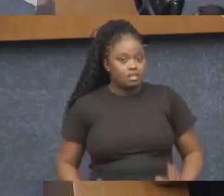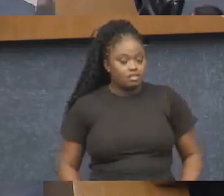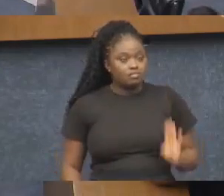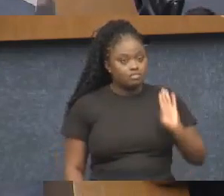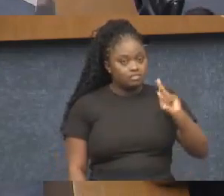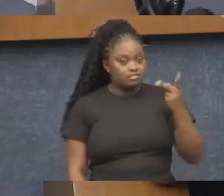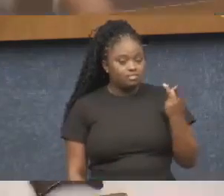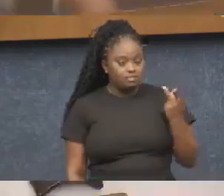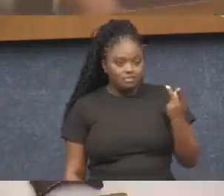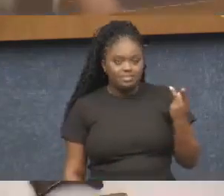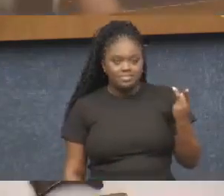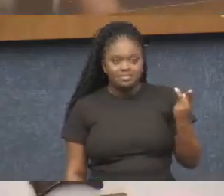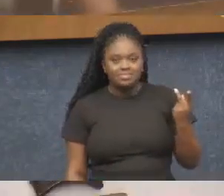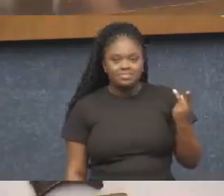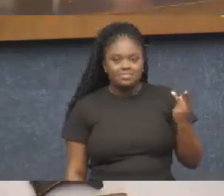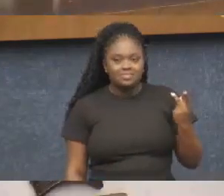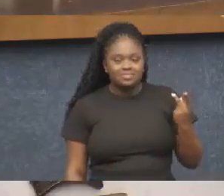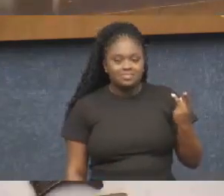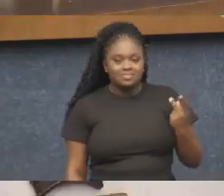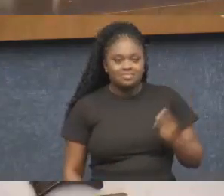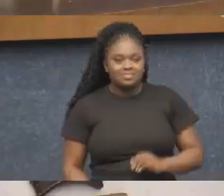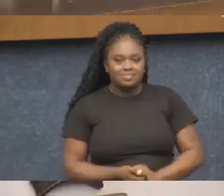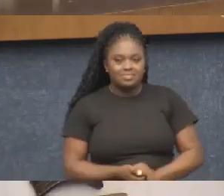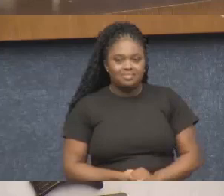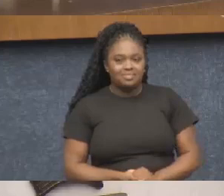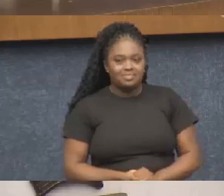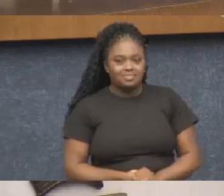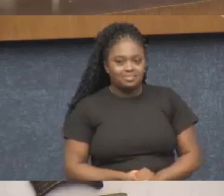cidadão belo-horizontino.